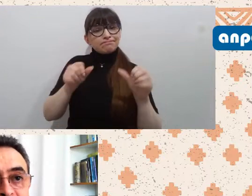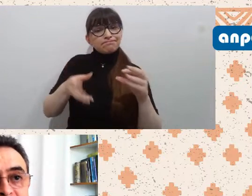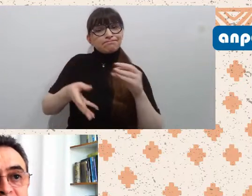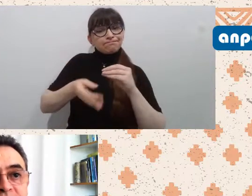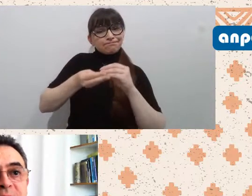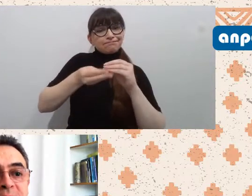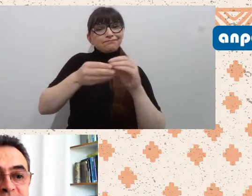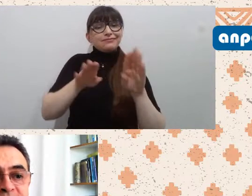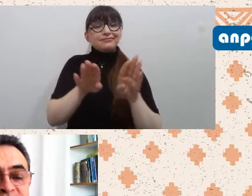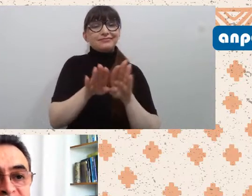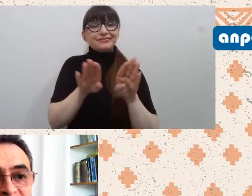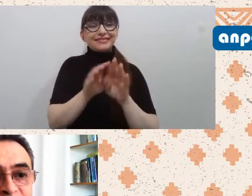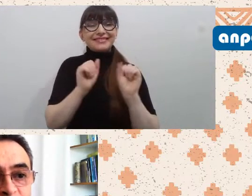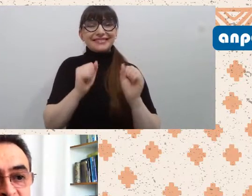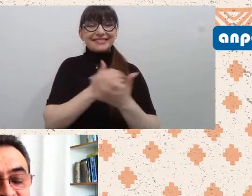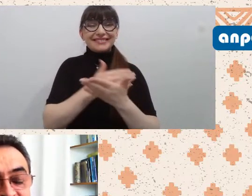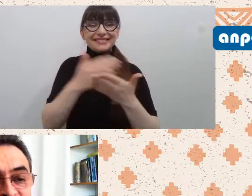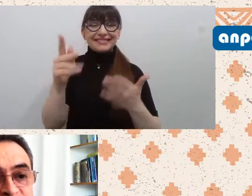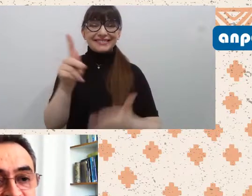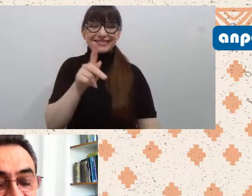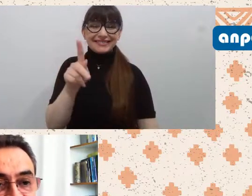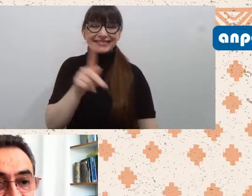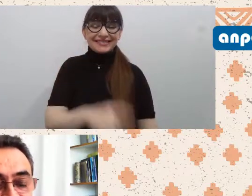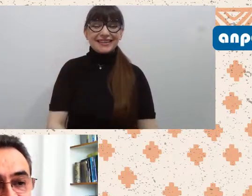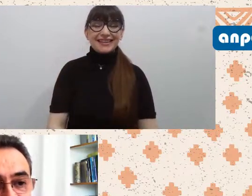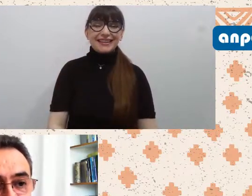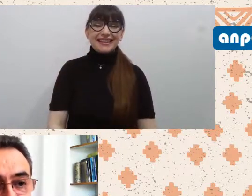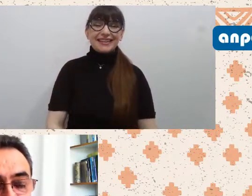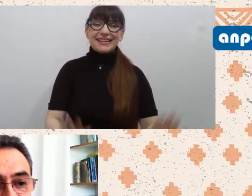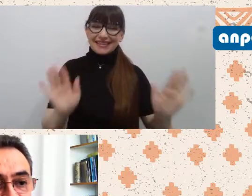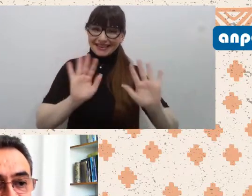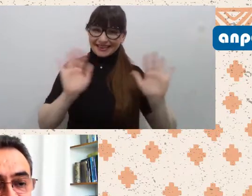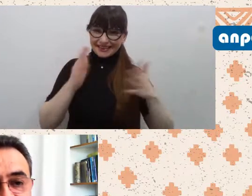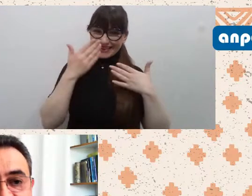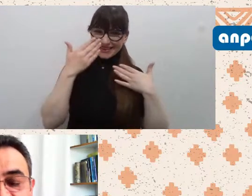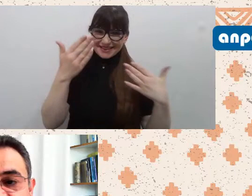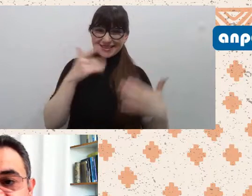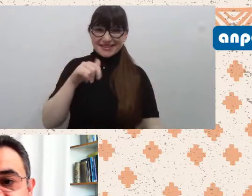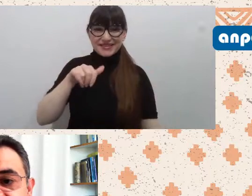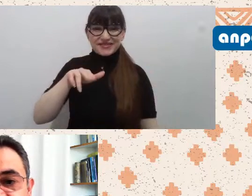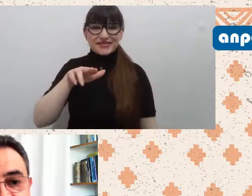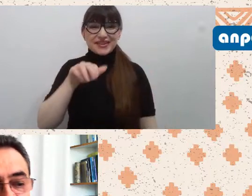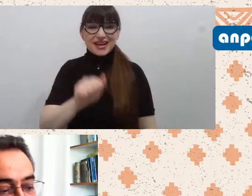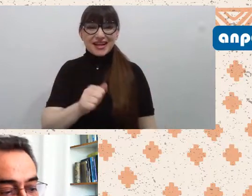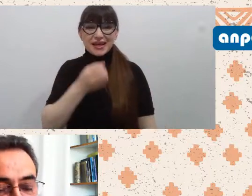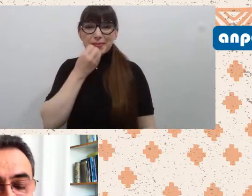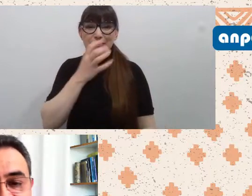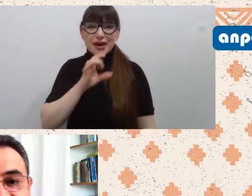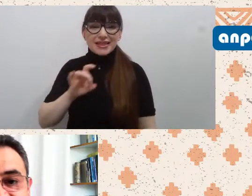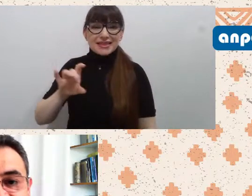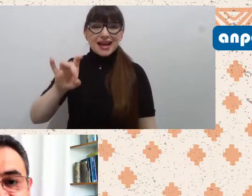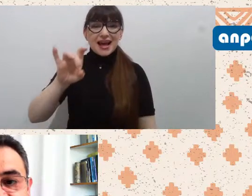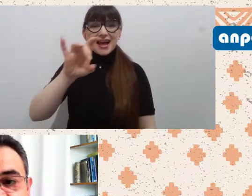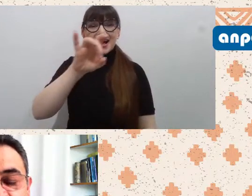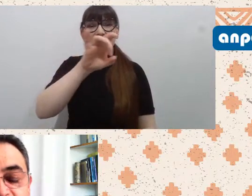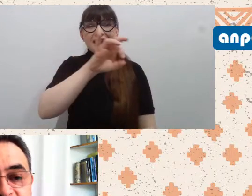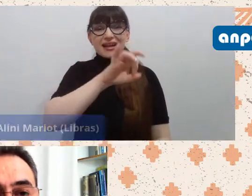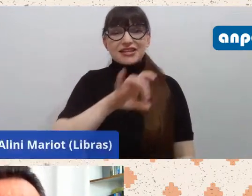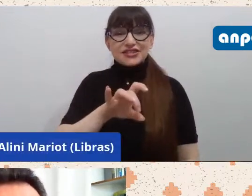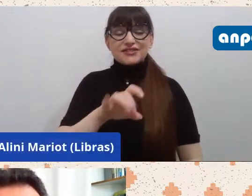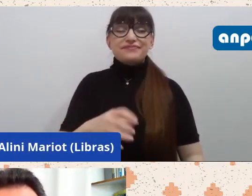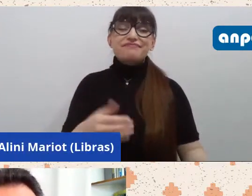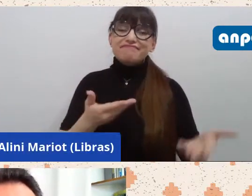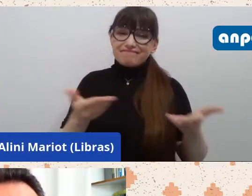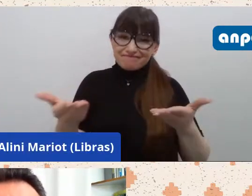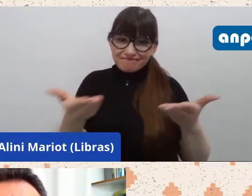A palavra é sua, professor. Obrigado, Geovana. Boa tarde a todos, boa tarde a todas, todos que nos assistem, que